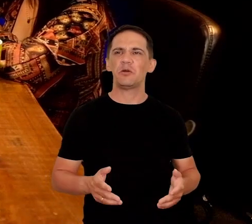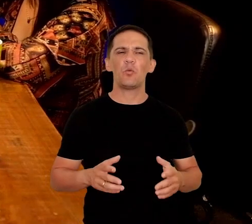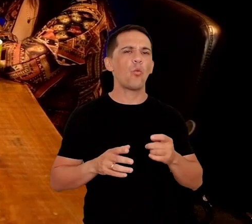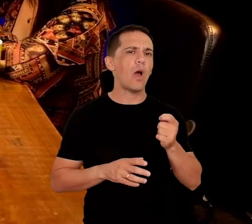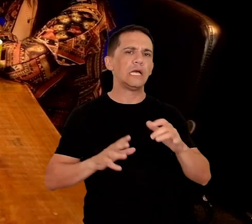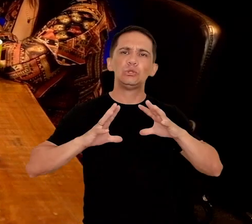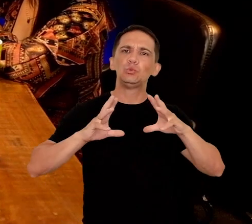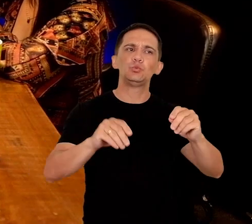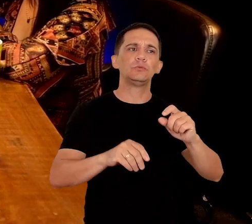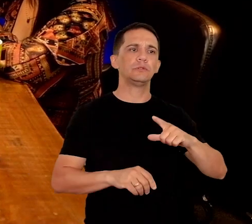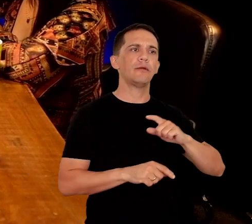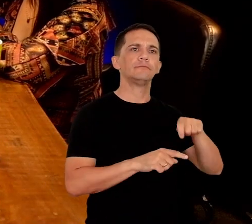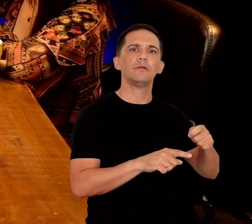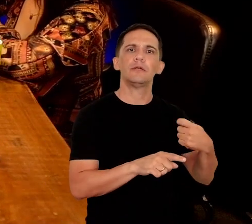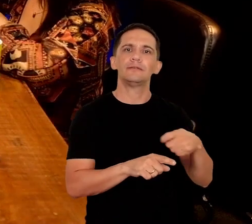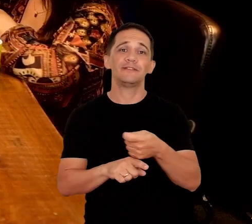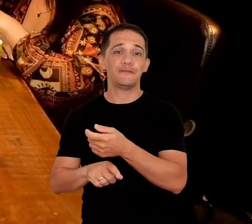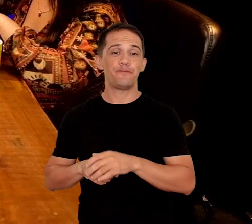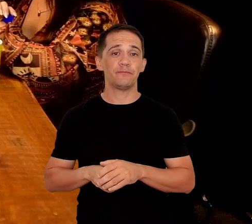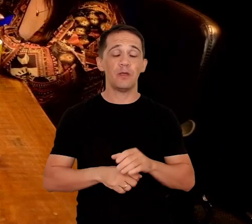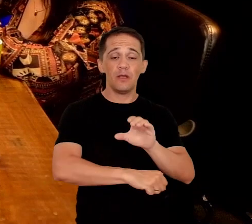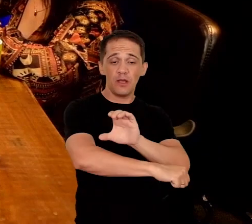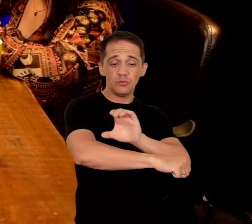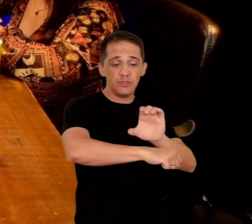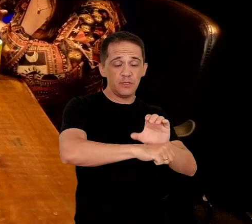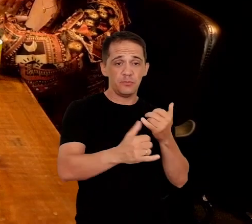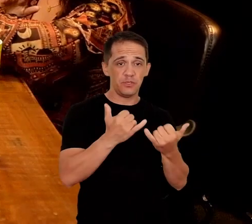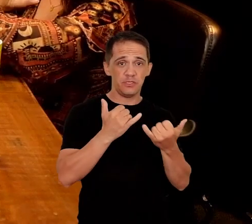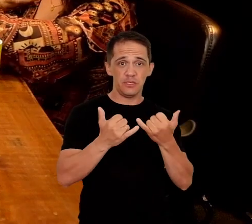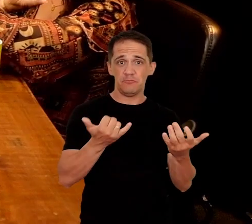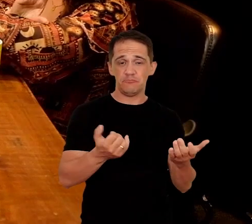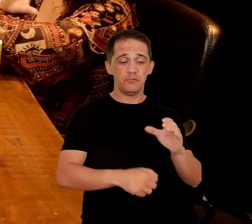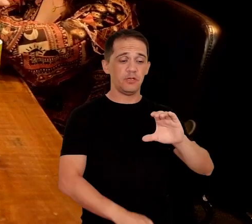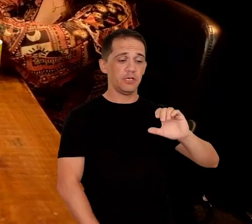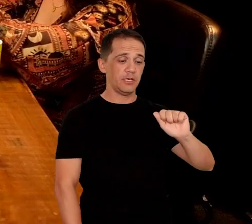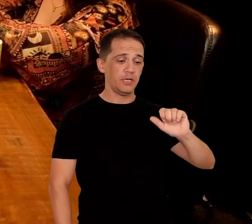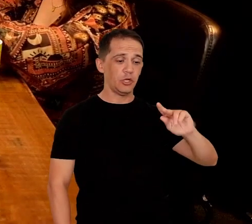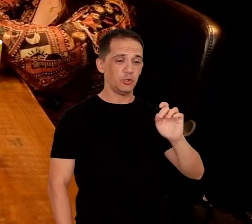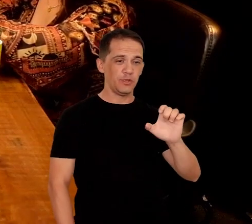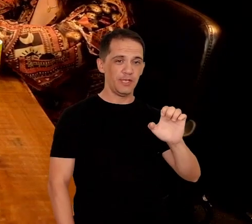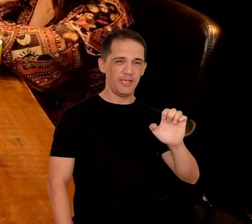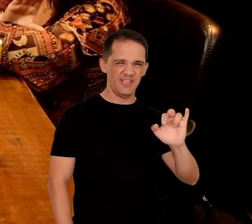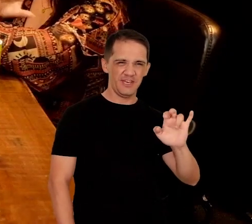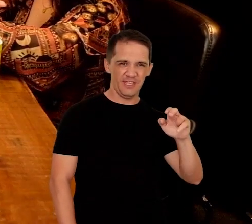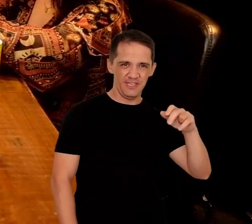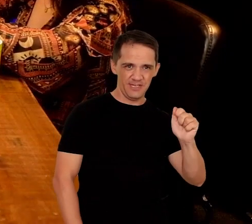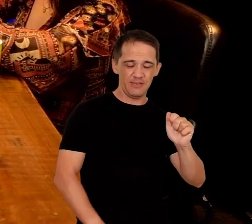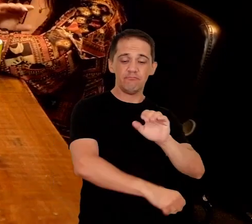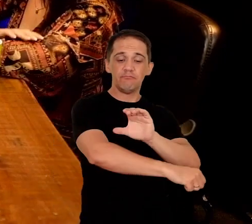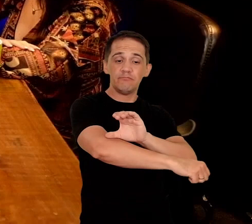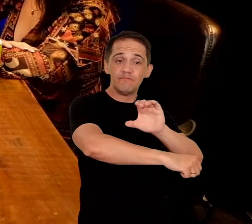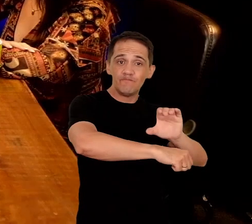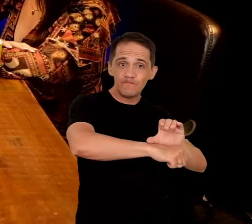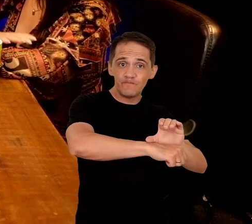o alfabeto... Cachoeirinha tem 2, né? Como é que é o de cachoeirinha? Sim. É porque agora tem aquela pontezinha ali, né? Aham. Mas os surdos